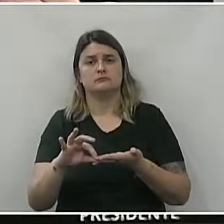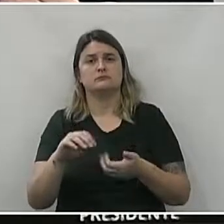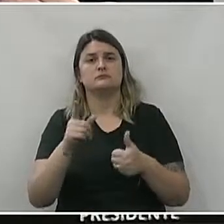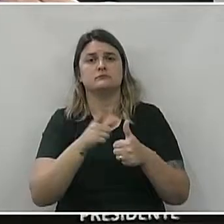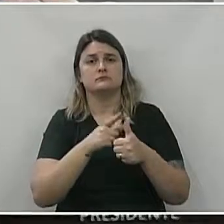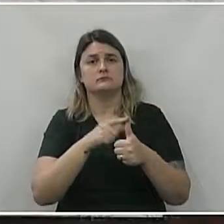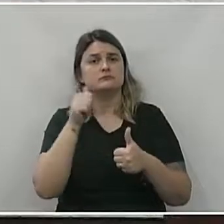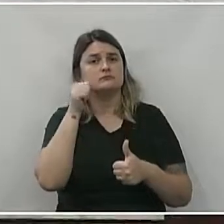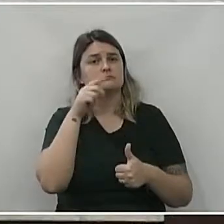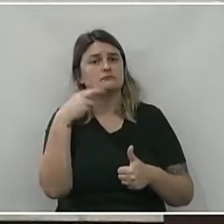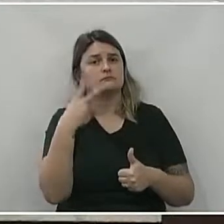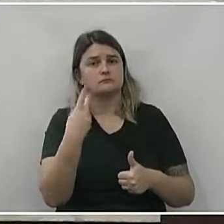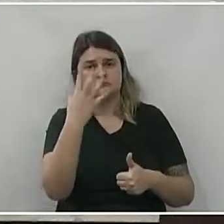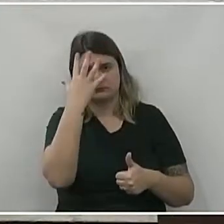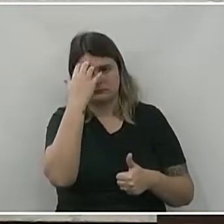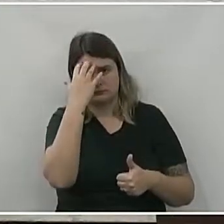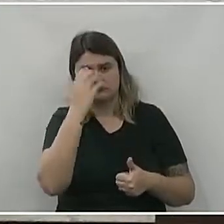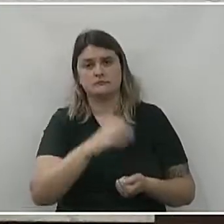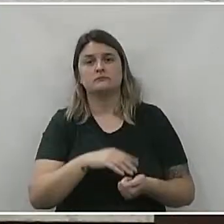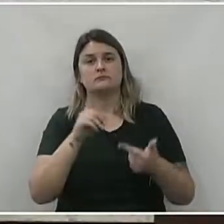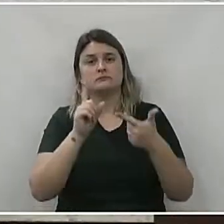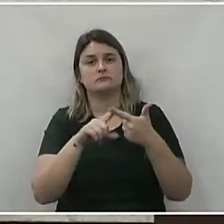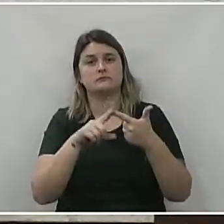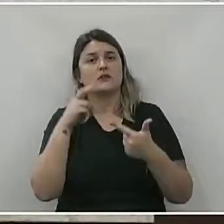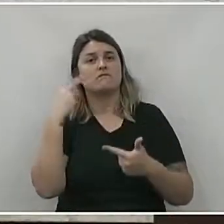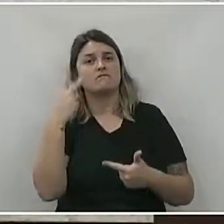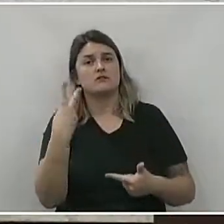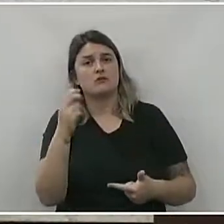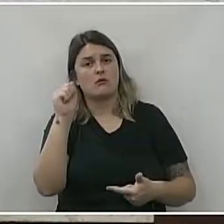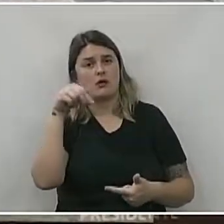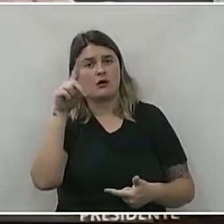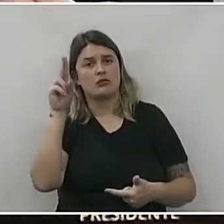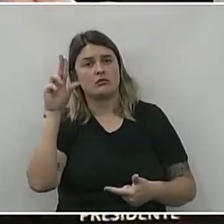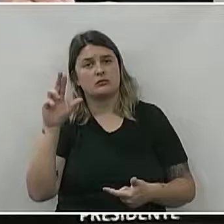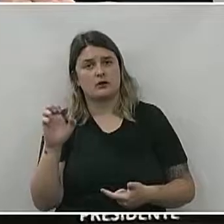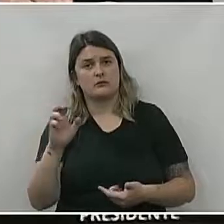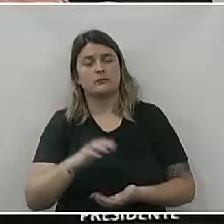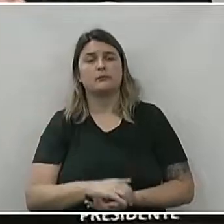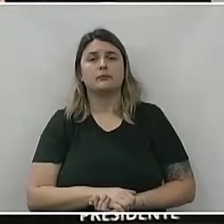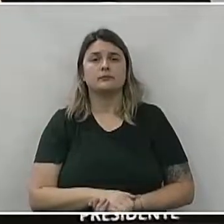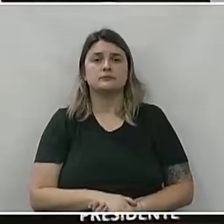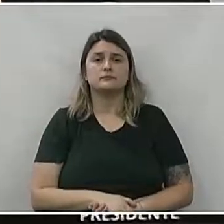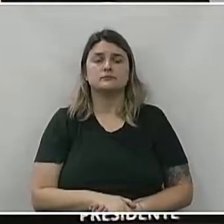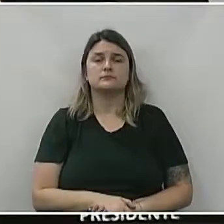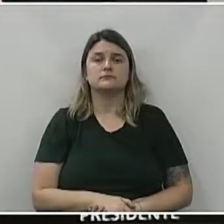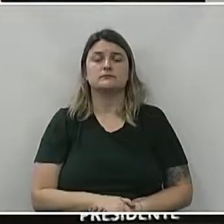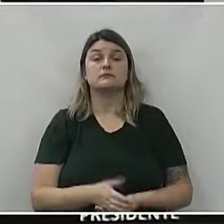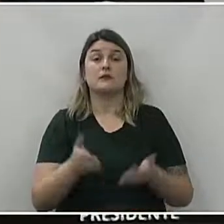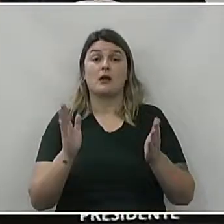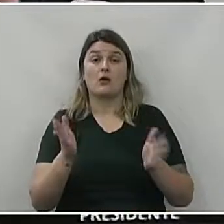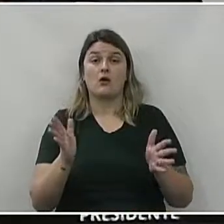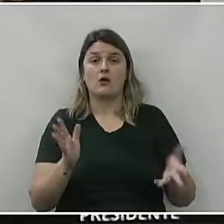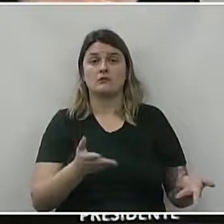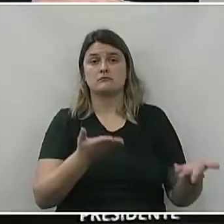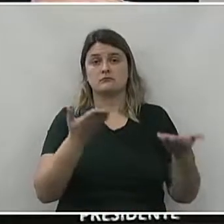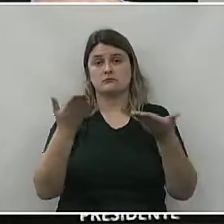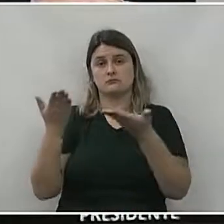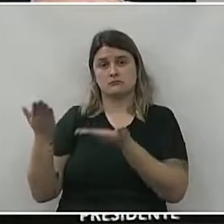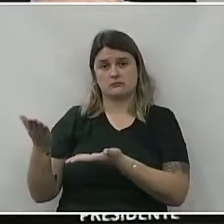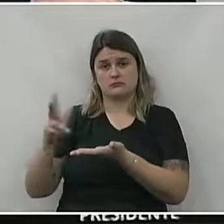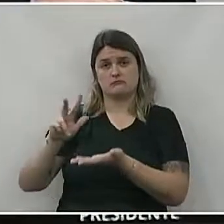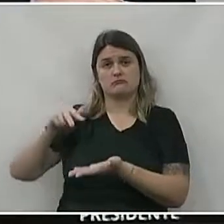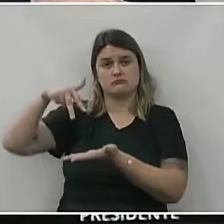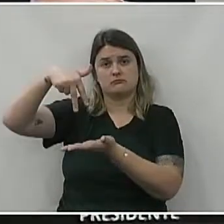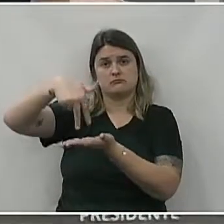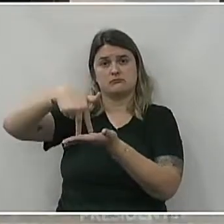a vereadora Thaís Biberbach e o vereador André Cristiano Henrique. Nesse momento, concedo